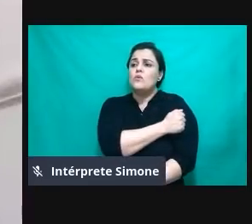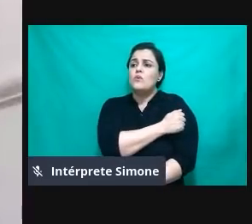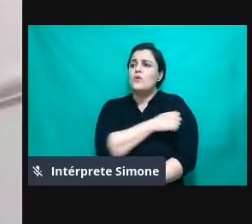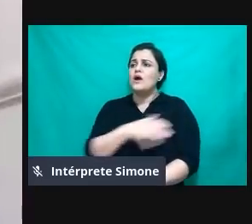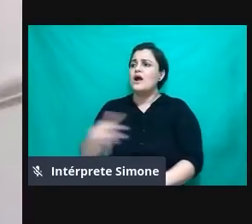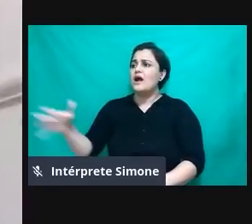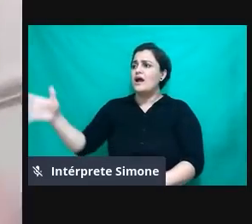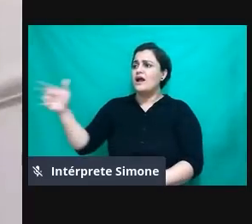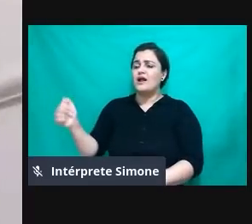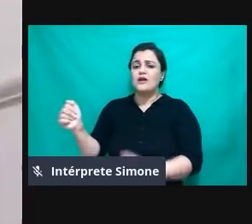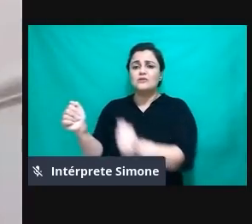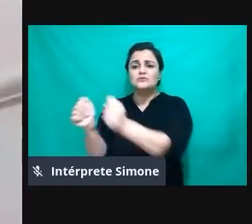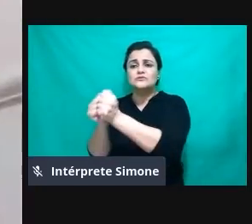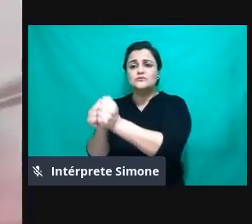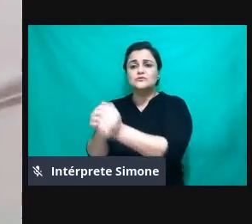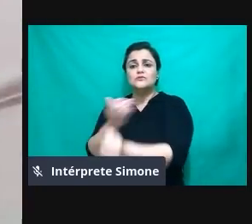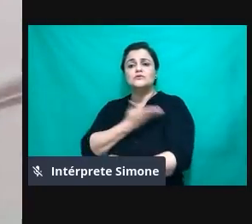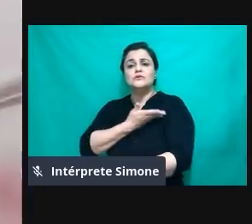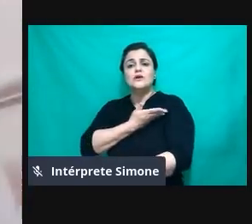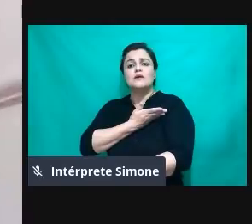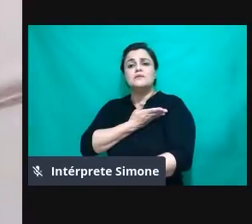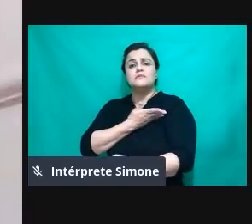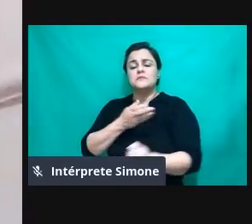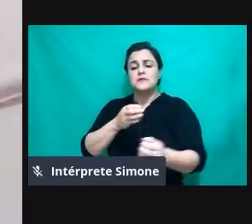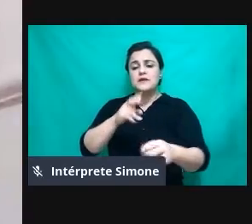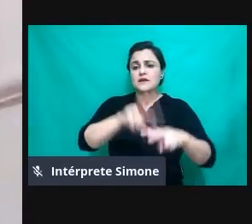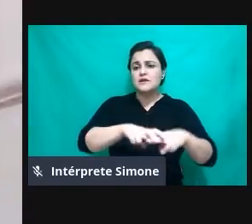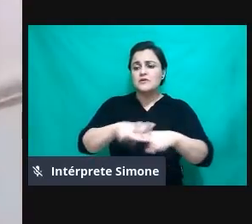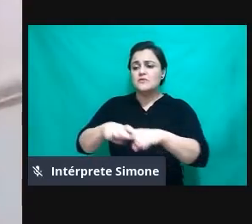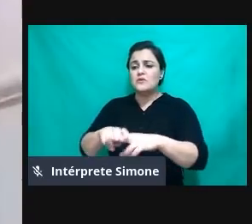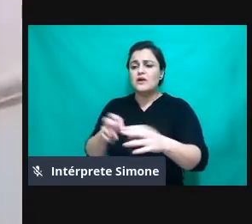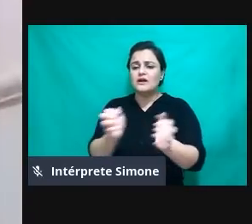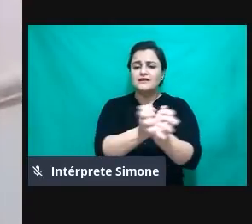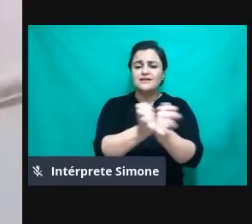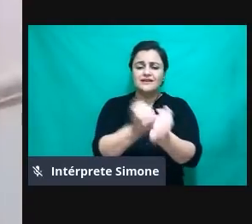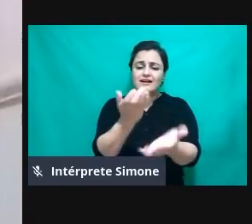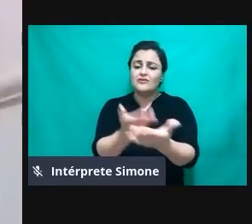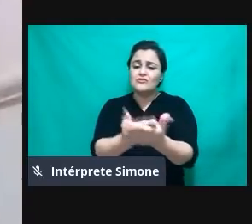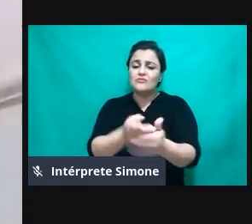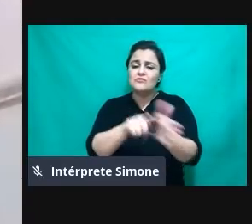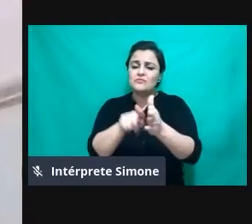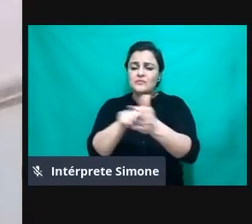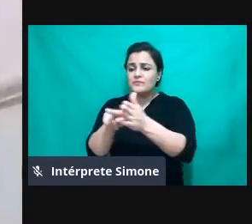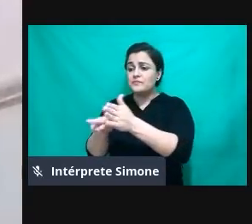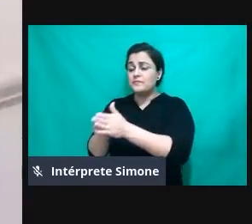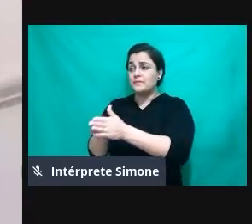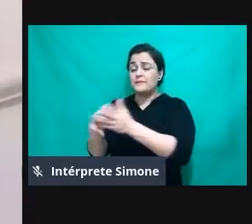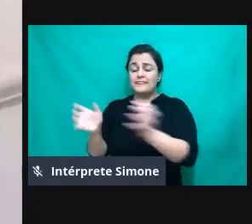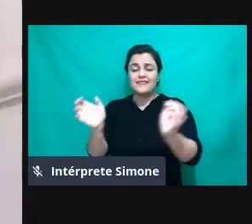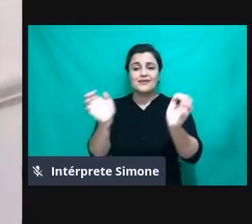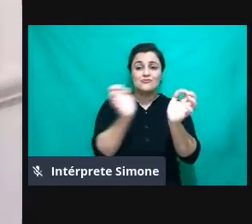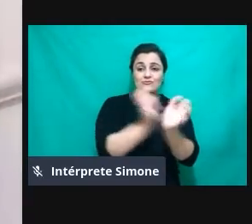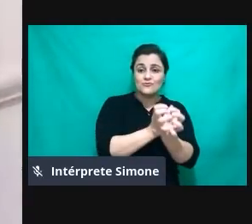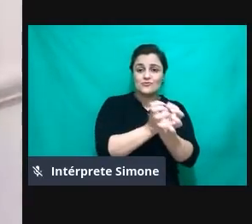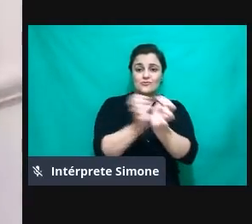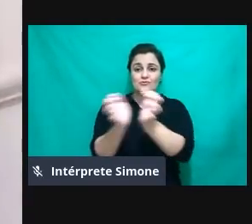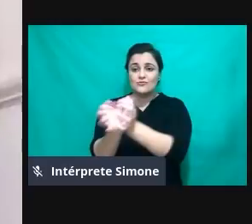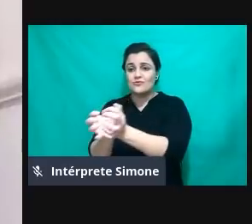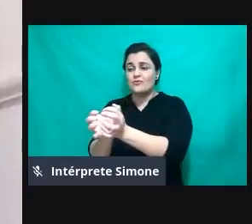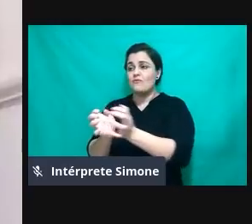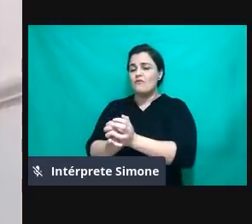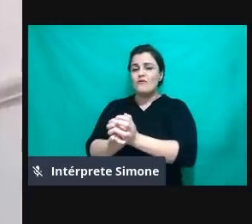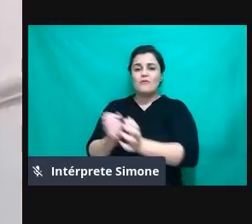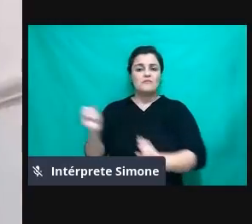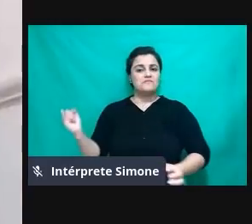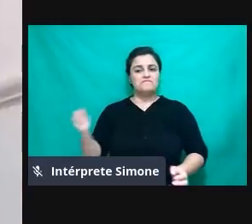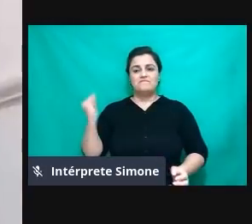meu colega, para o outro, se ele está certo, se está errado. Então, quando eu trabalho dessa forma em grupo, eu faço com que